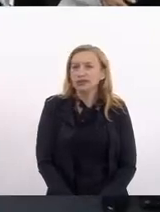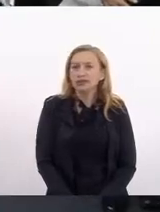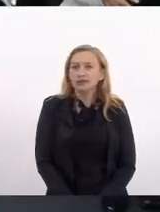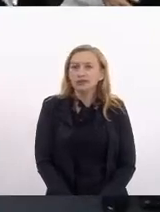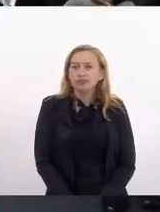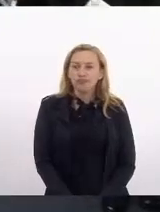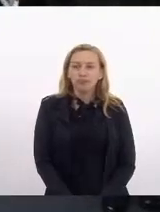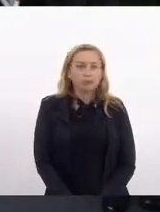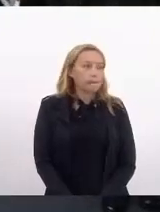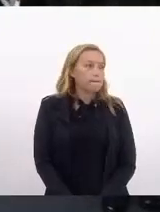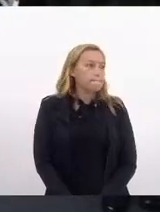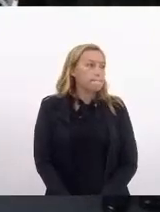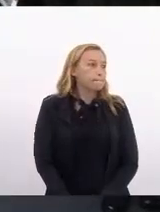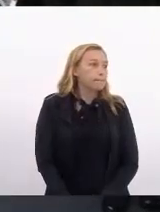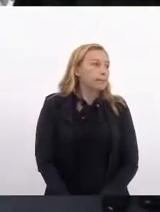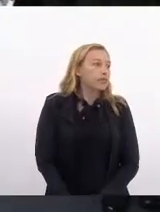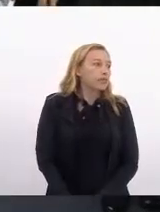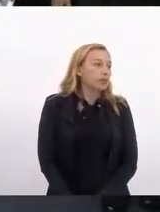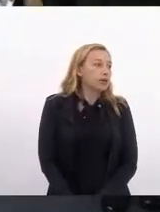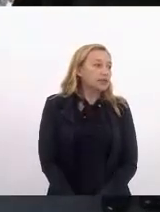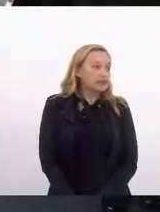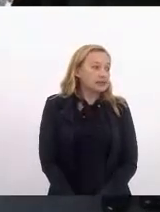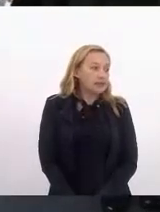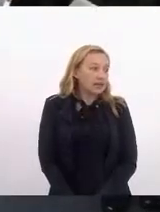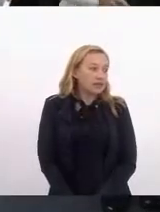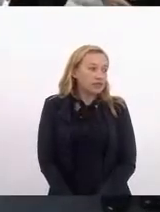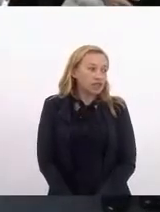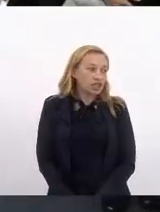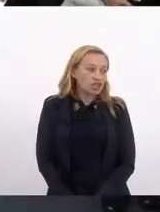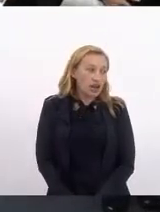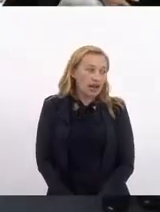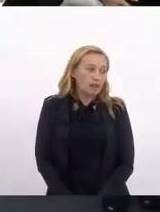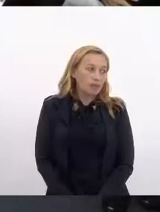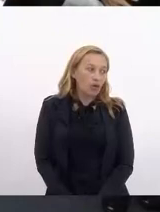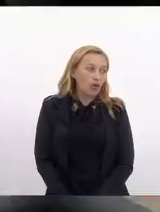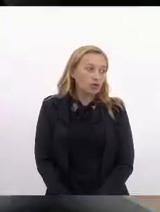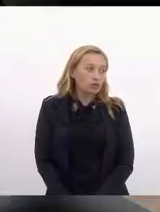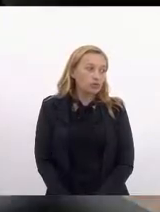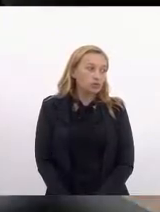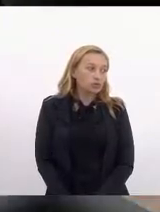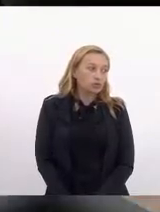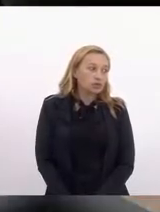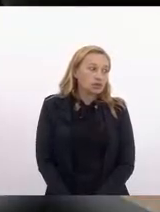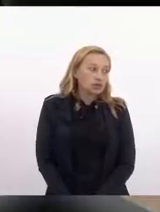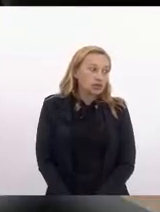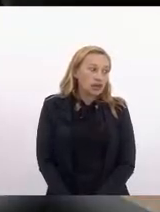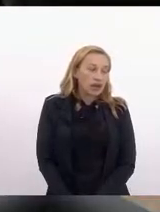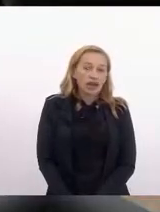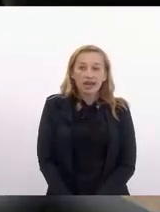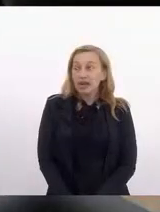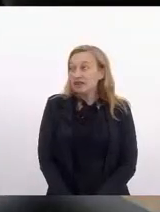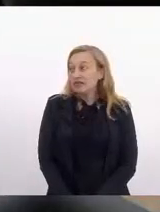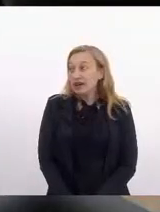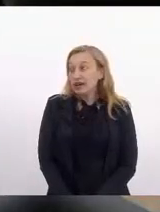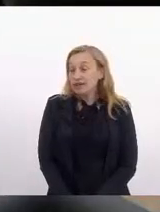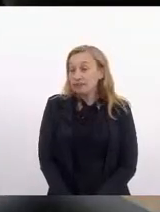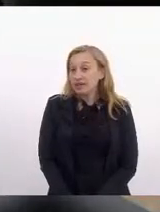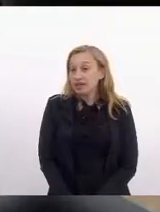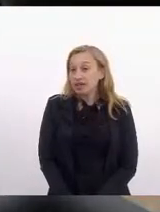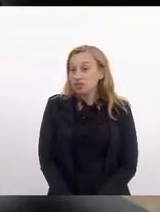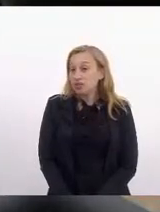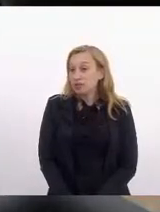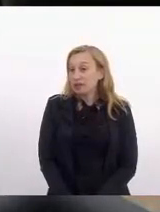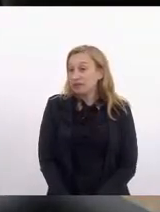Ronaldo Ronaldo aquieta subir vem para cá ou vem aqui para cima aqui na Plock vem aqui para cima Amorim ficou muito